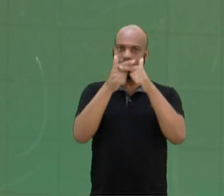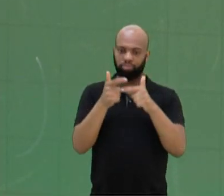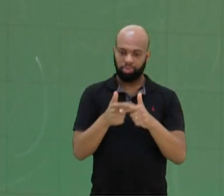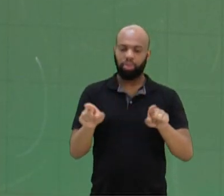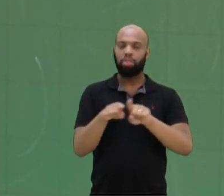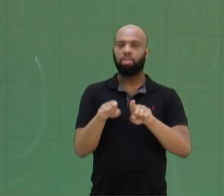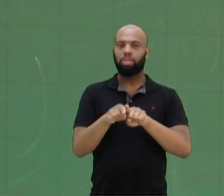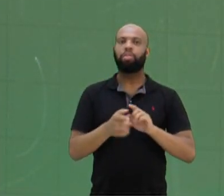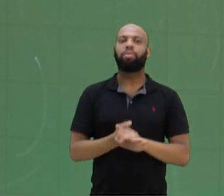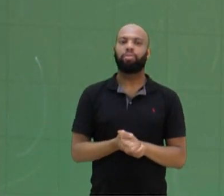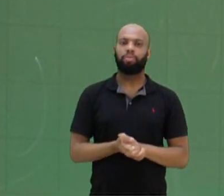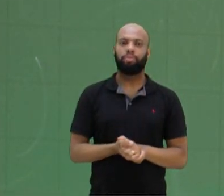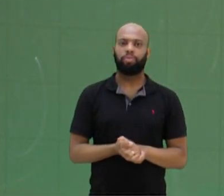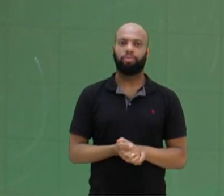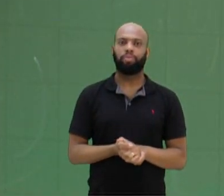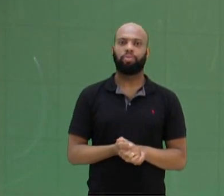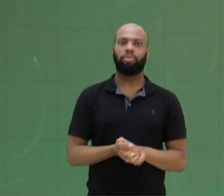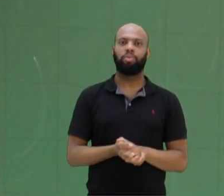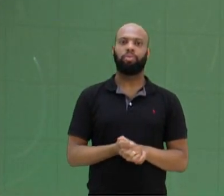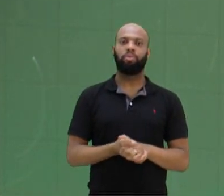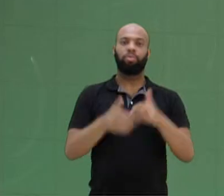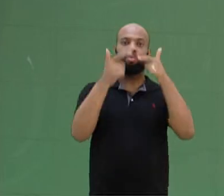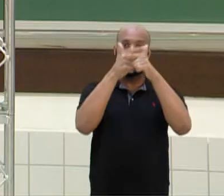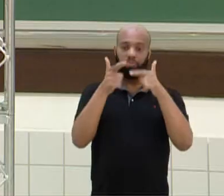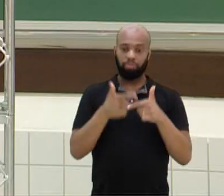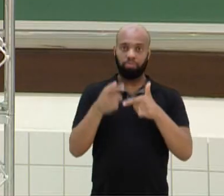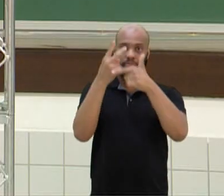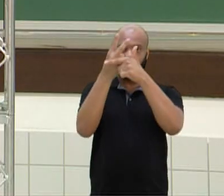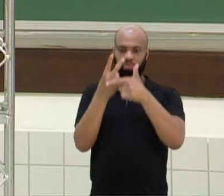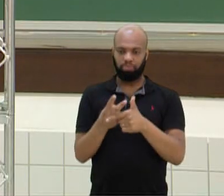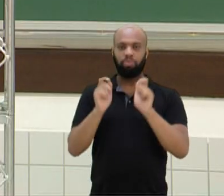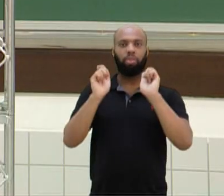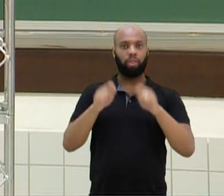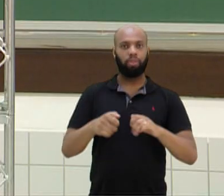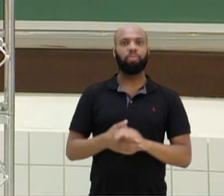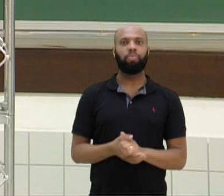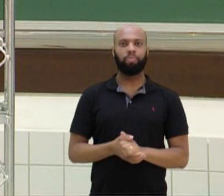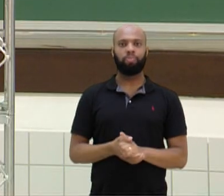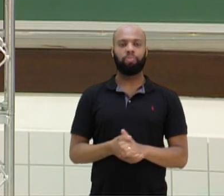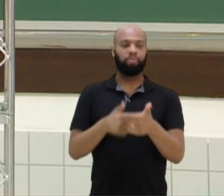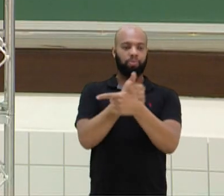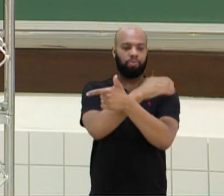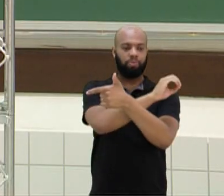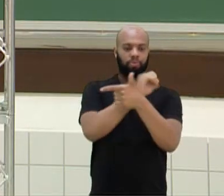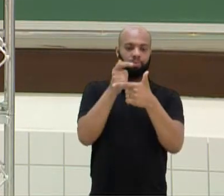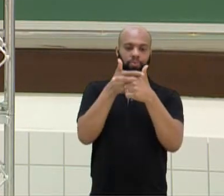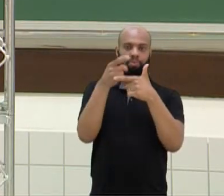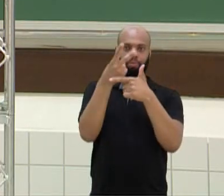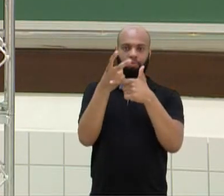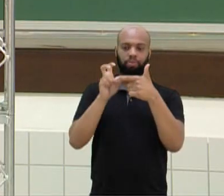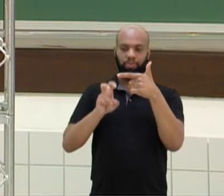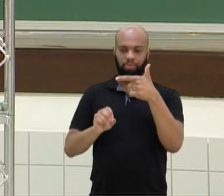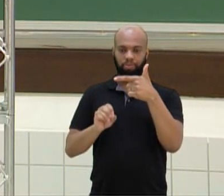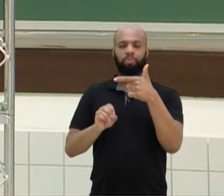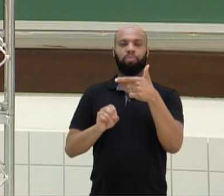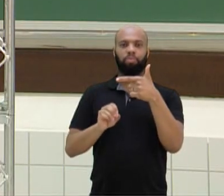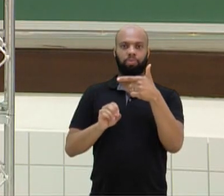Então, menos 100 dividido por 4 vezes o A. 4 vezes o